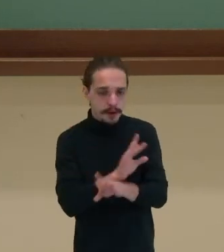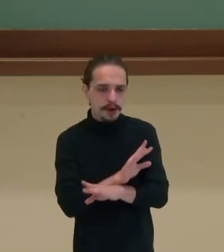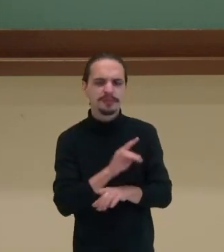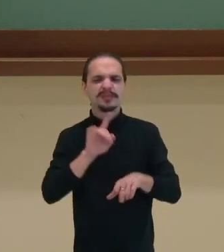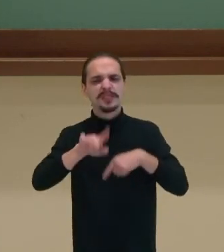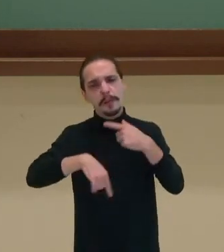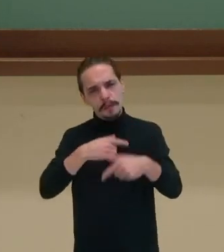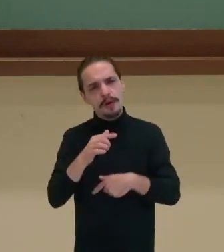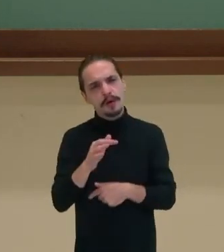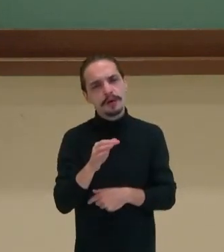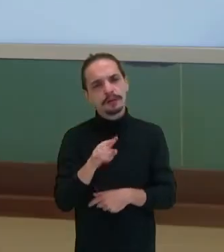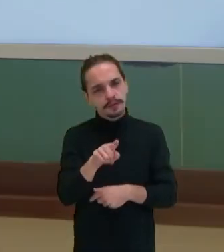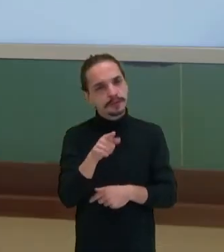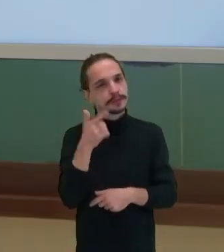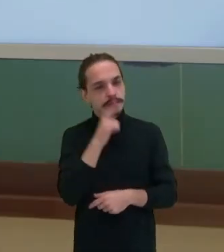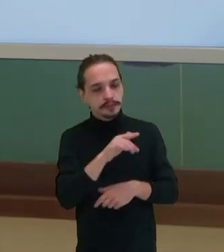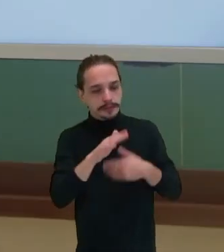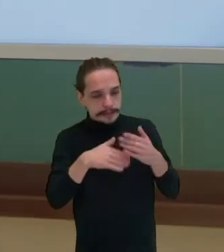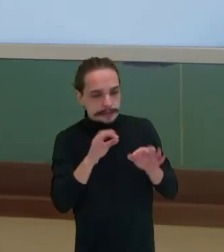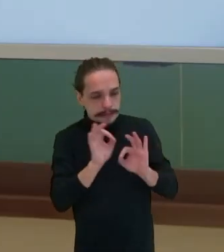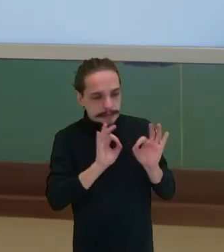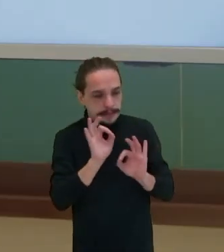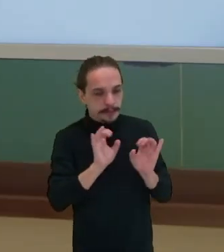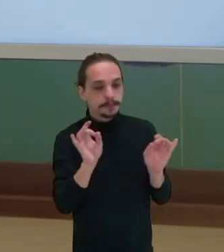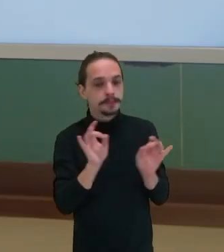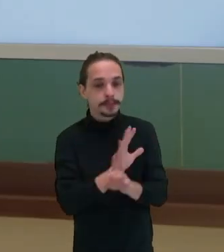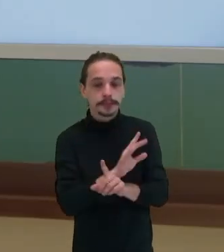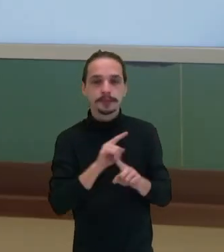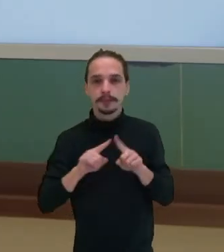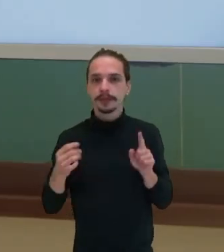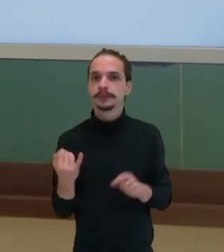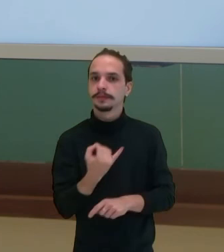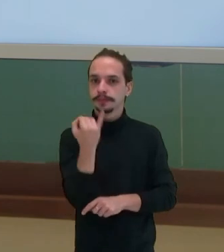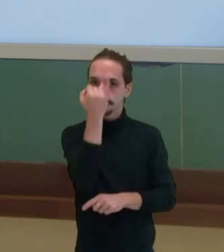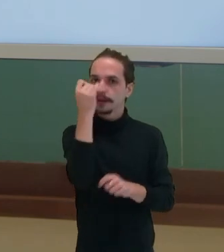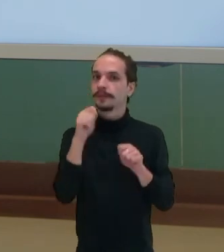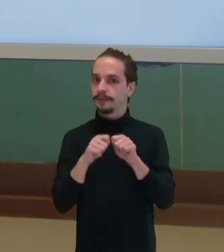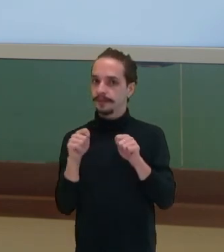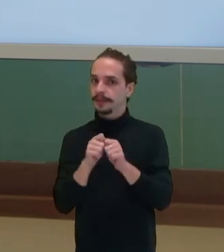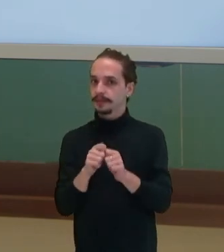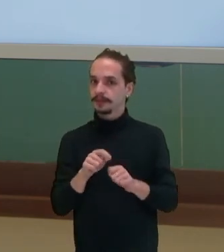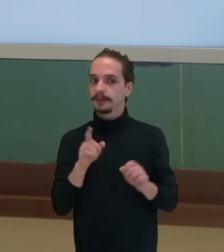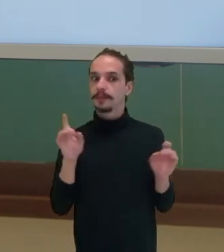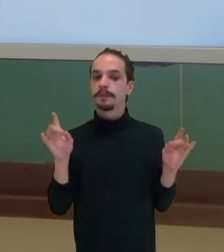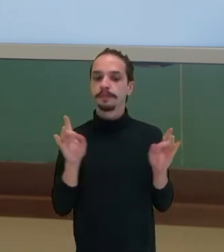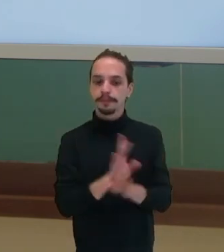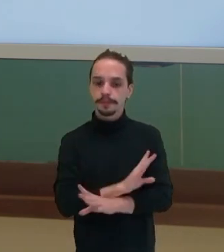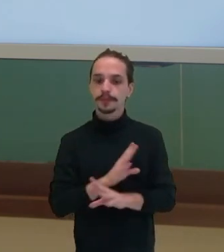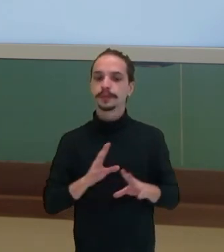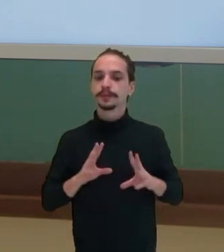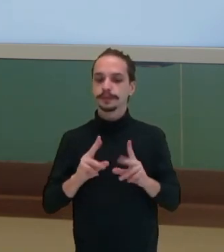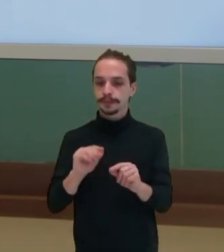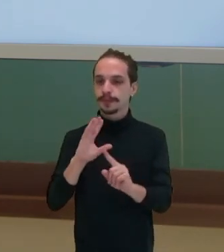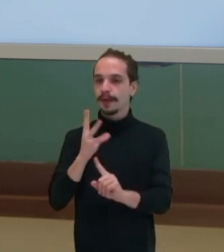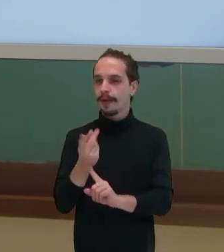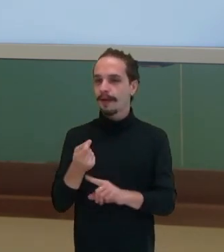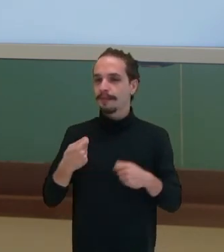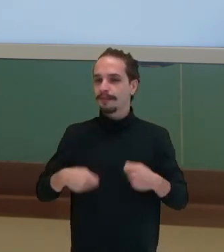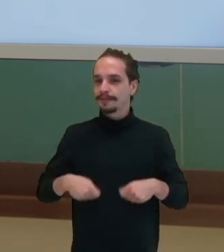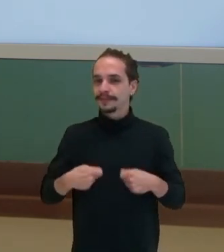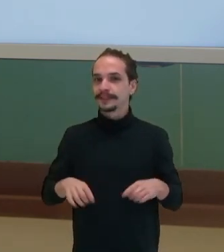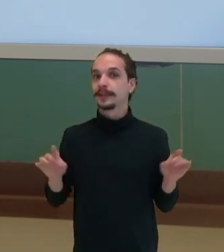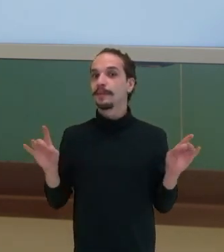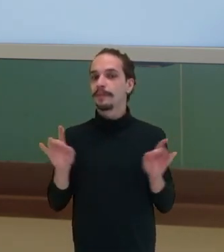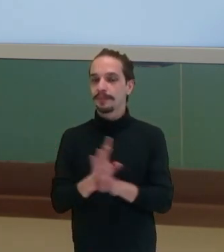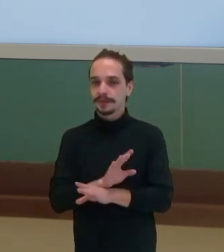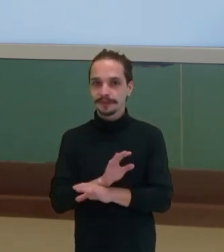problema. Mas importantíssimo não deixar a atividade sem concluir, tá bom? Todo artista tem que terminar a sua obra, né? Então, fiquem